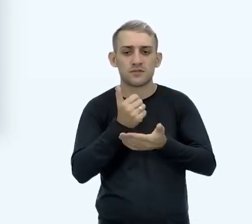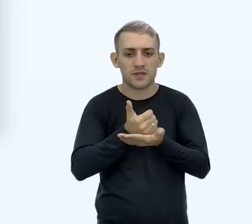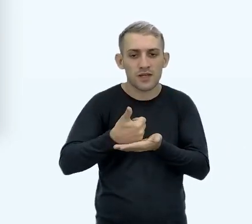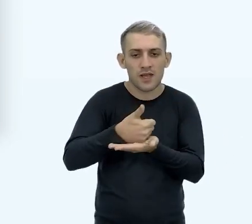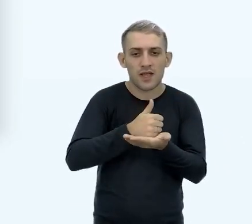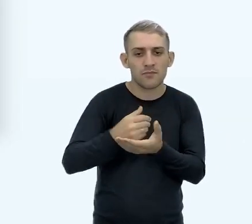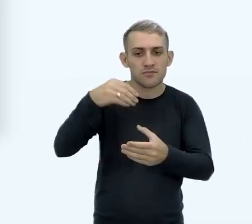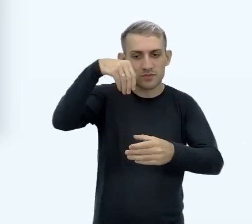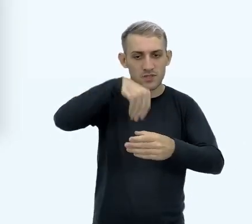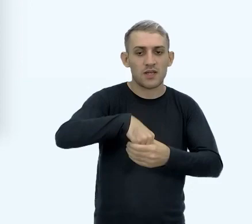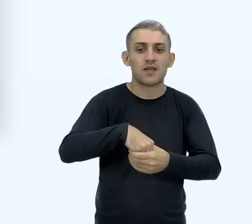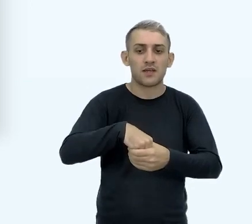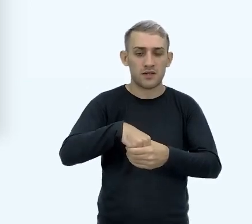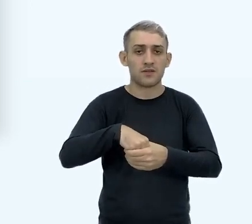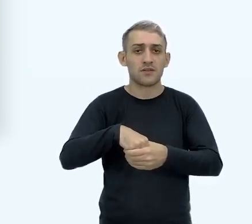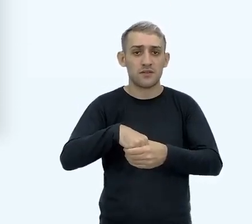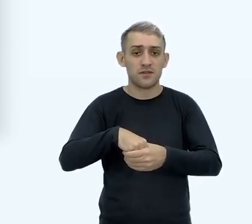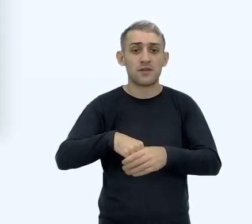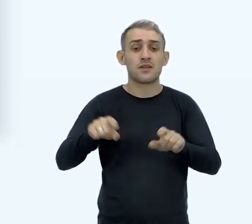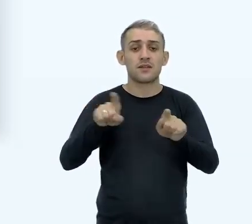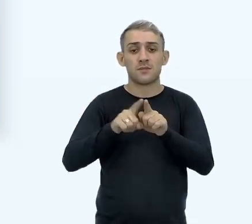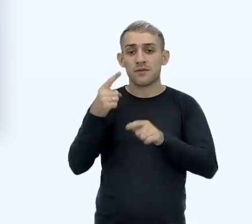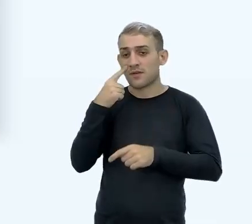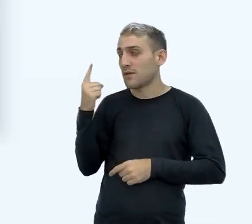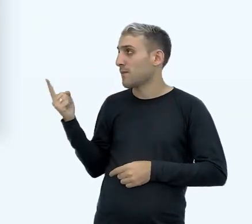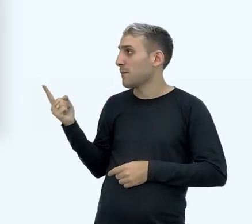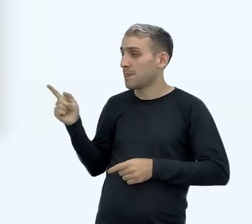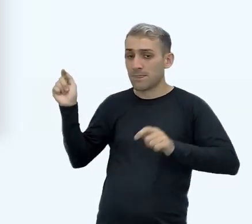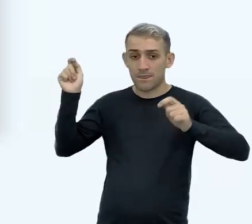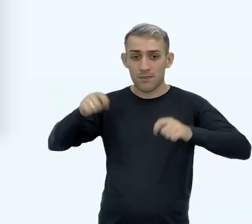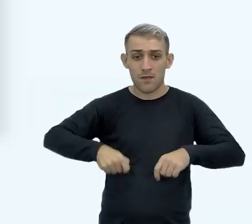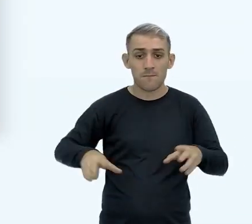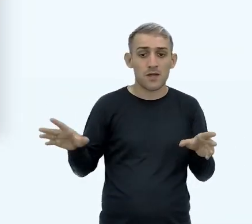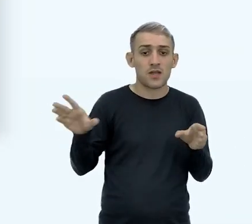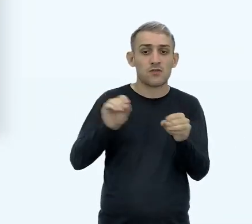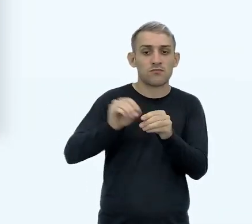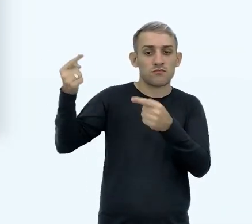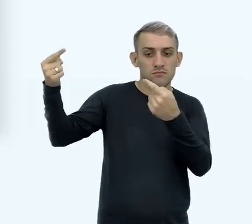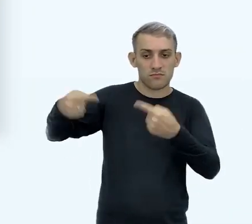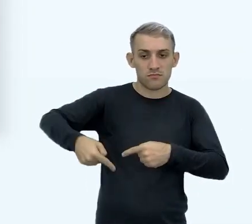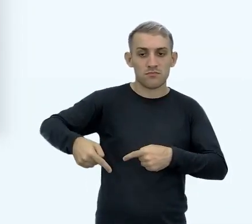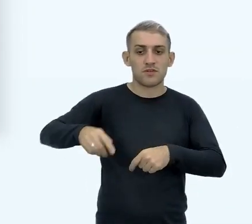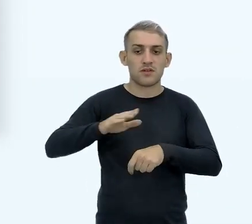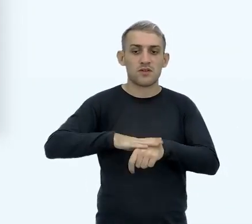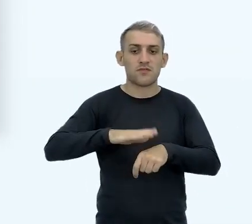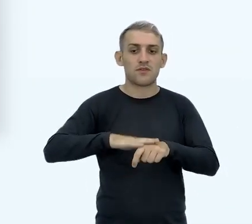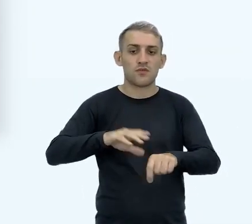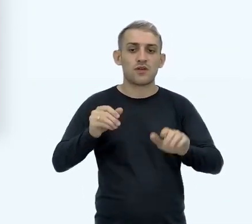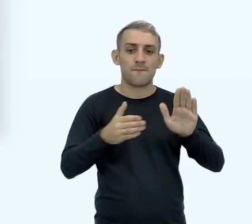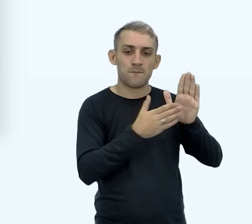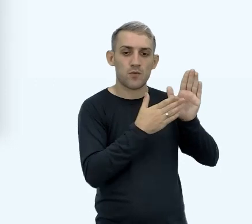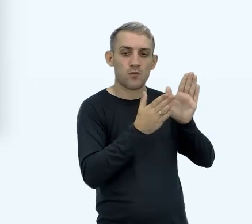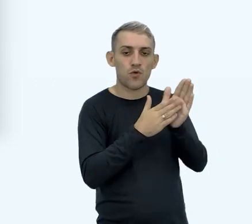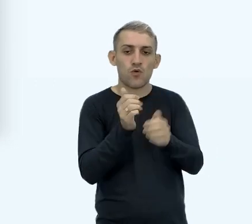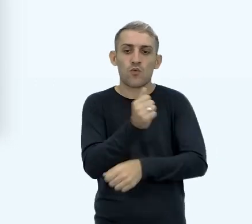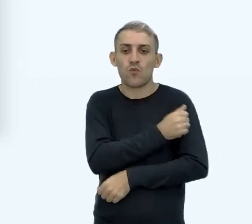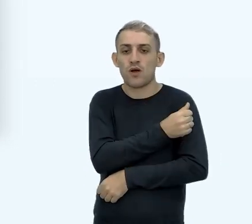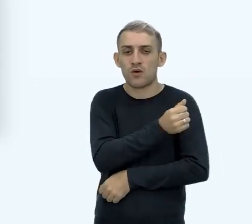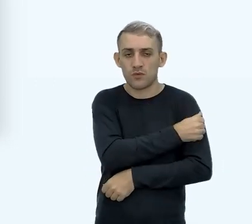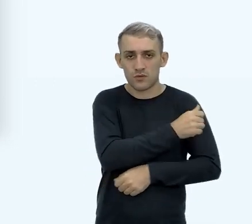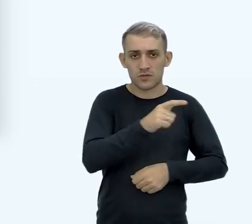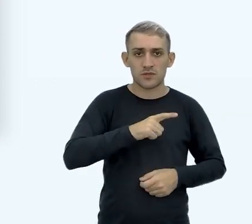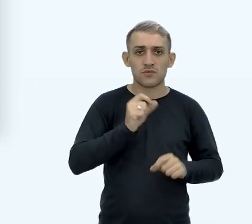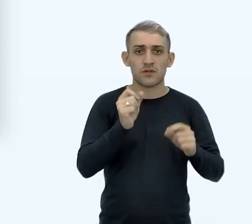do Scratch Junior. Aqui você pode ver a resolução de um desafio que foi proposto para os estudantes. Eles tinham